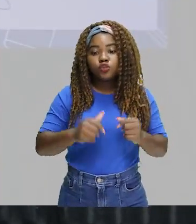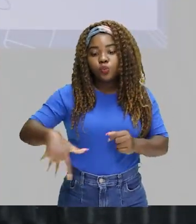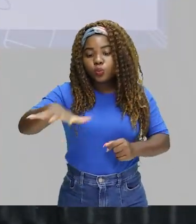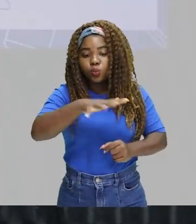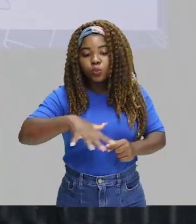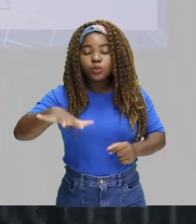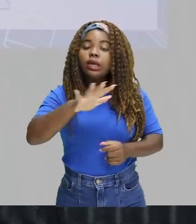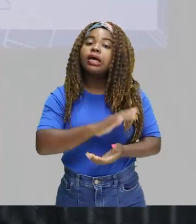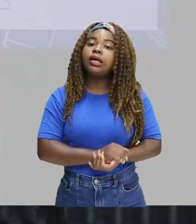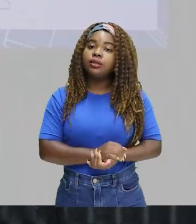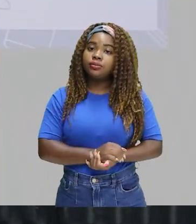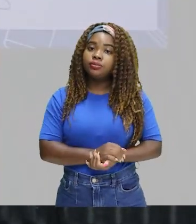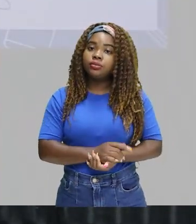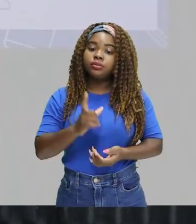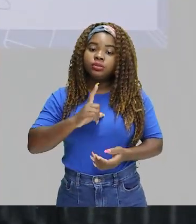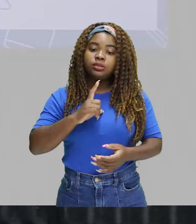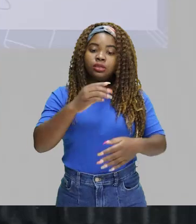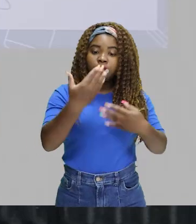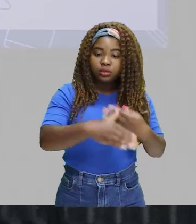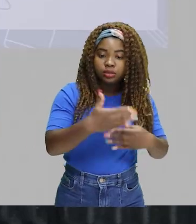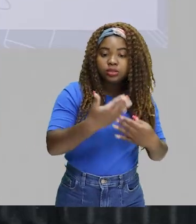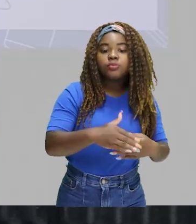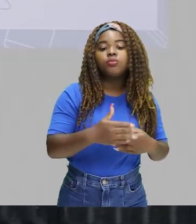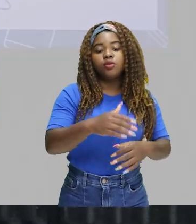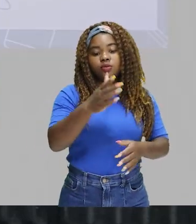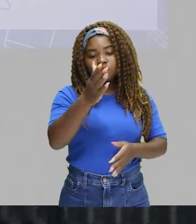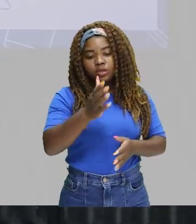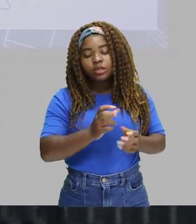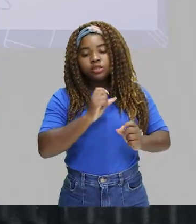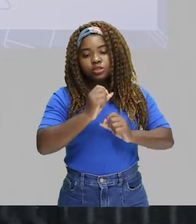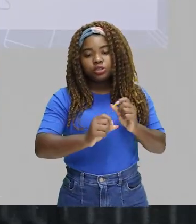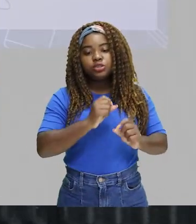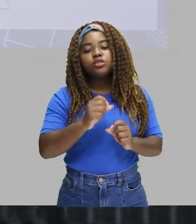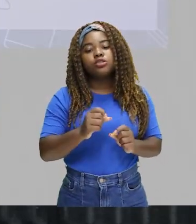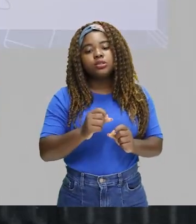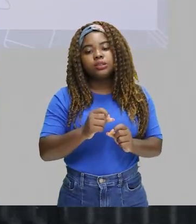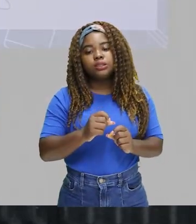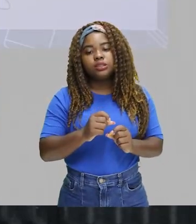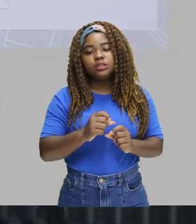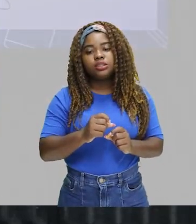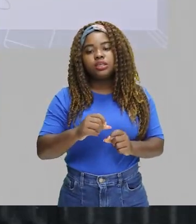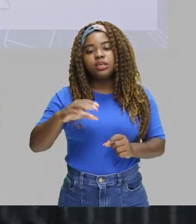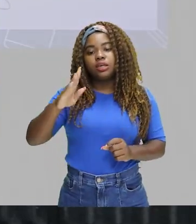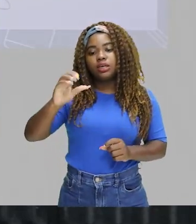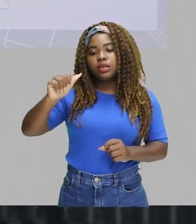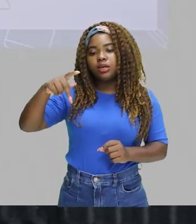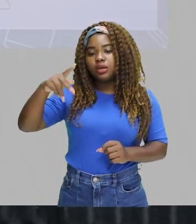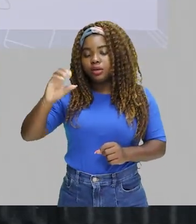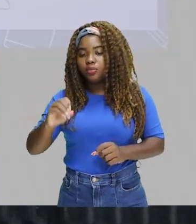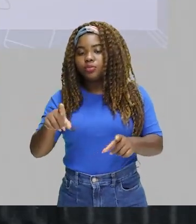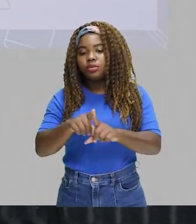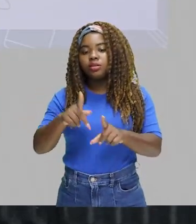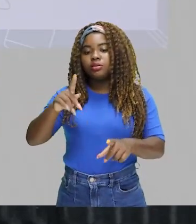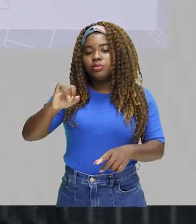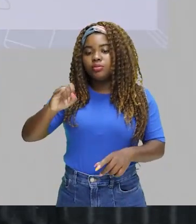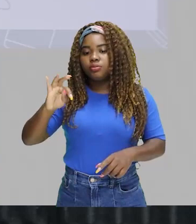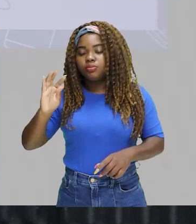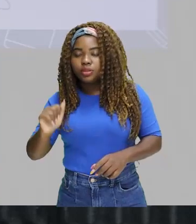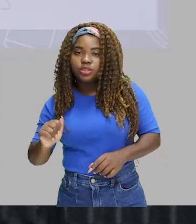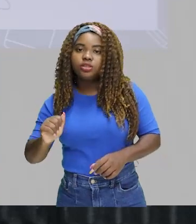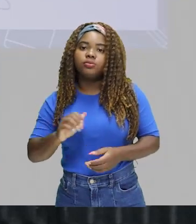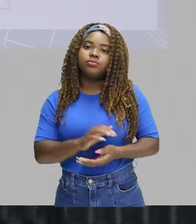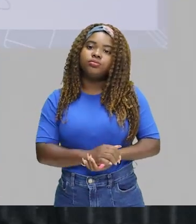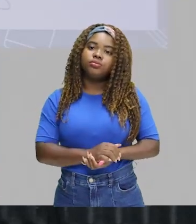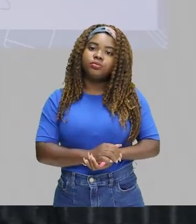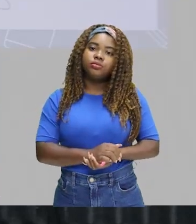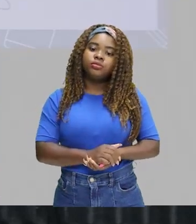campo. Existem as provas de pista e as provas de campo. Essas provas aqui são provas de campo. O meio ali